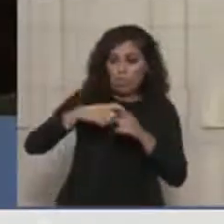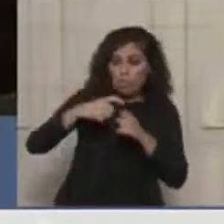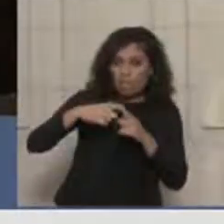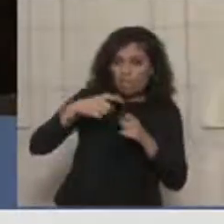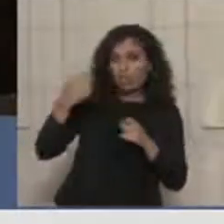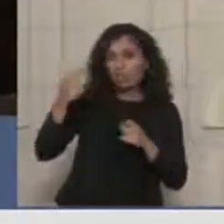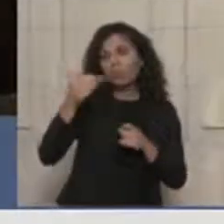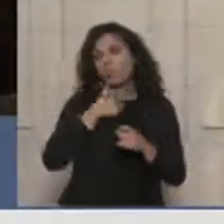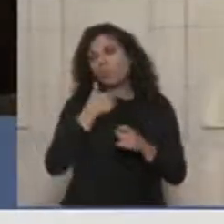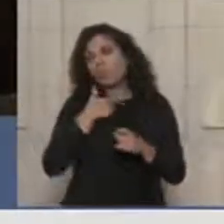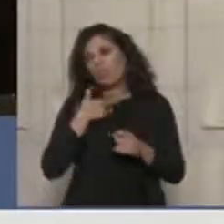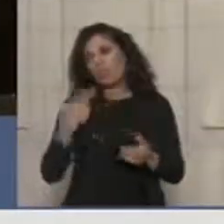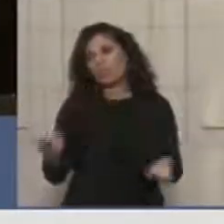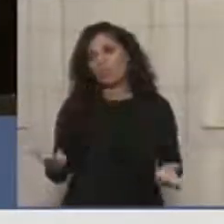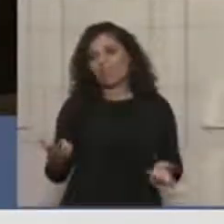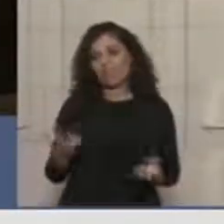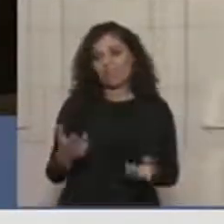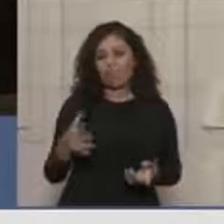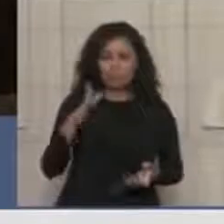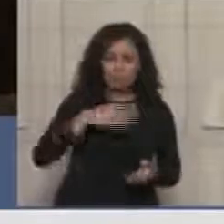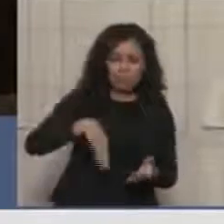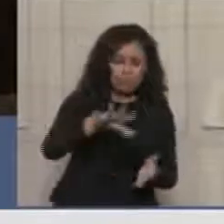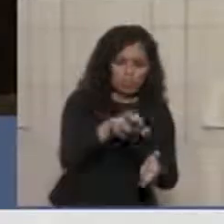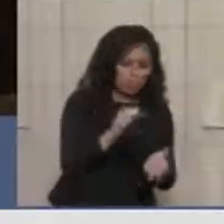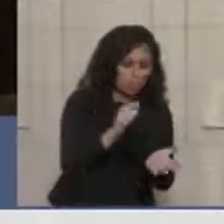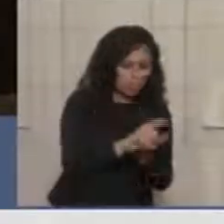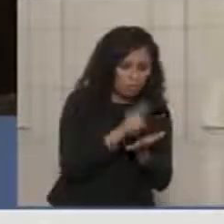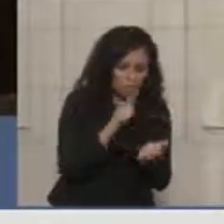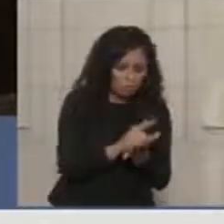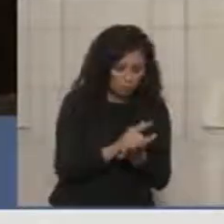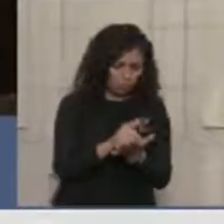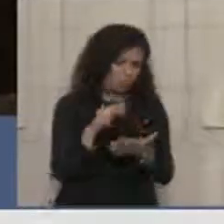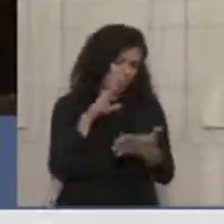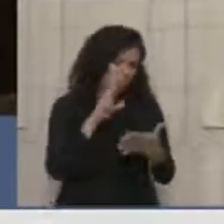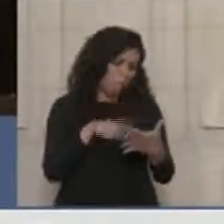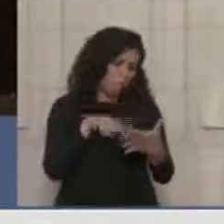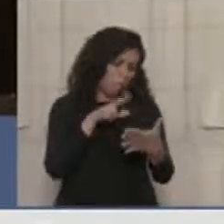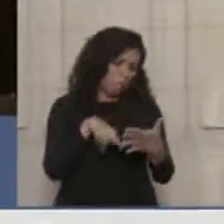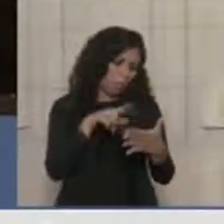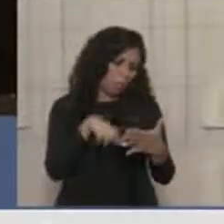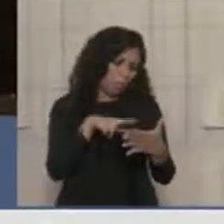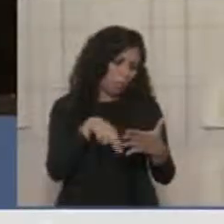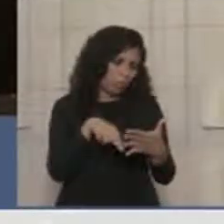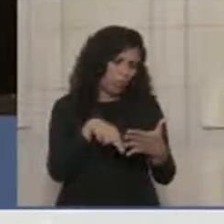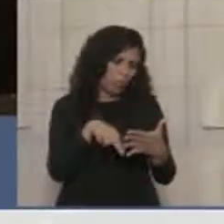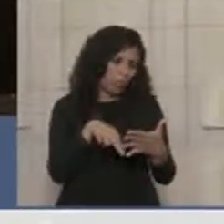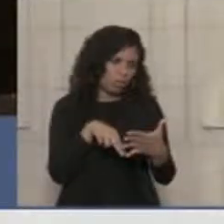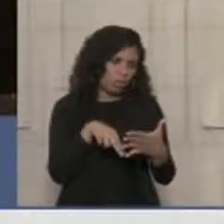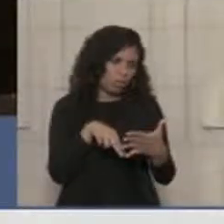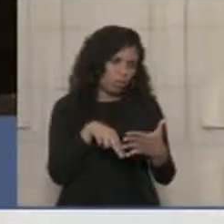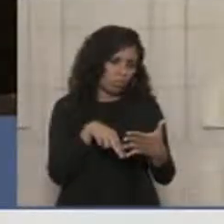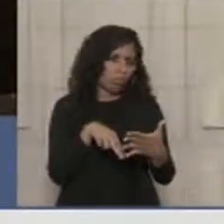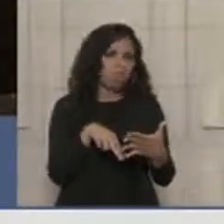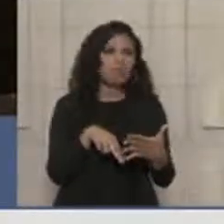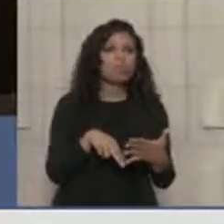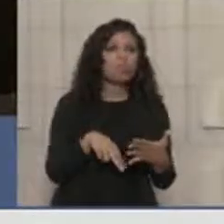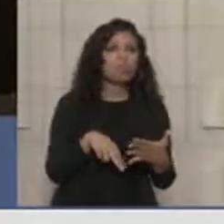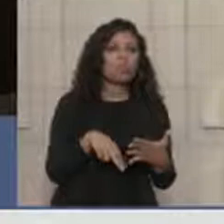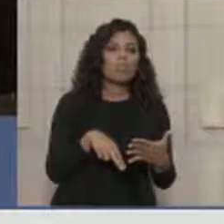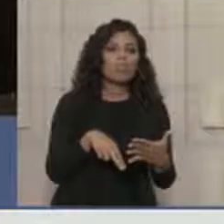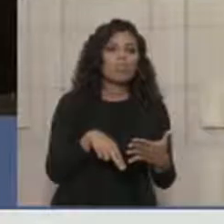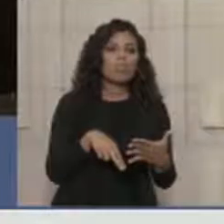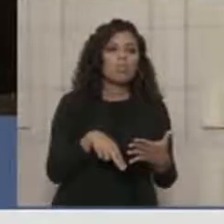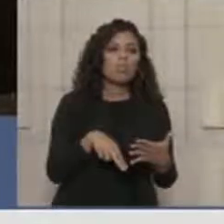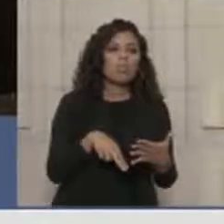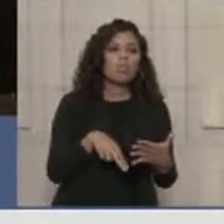pegamos o quantitativo de nomeações de cargos e comissão. Permite uma parte, deputado? Pois não, deputado Qual Rodrigo é Amorim.